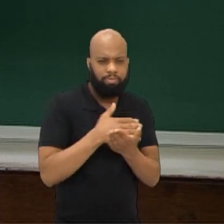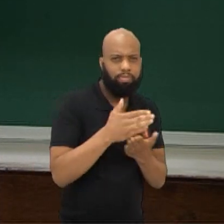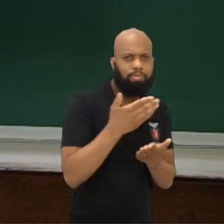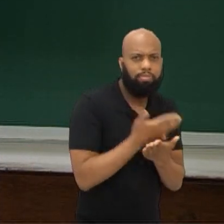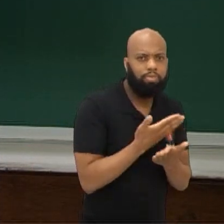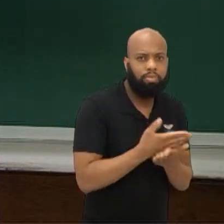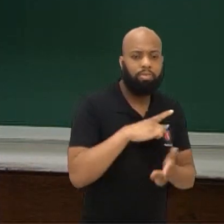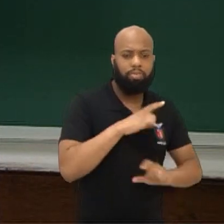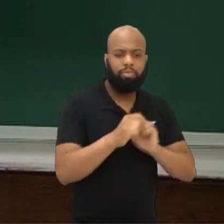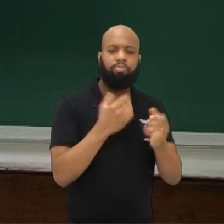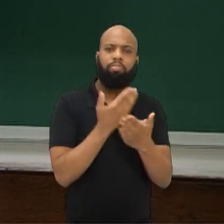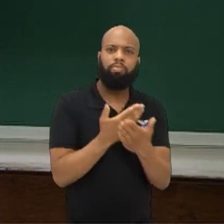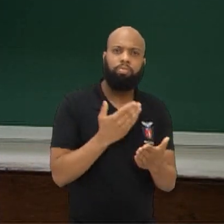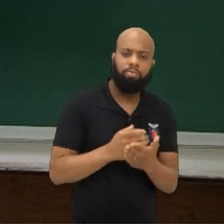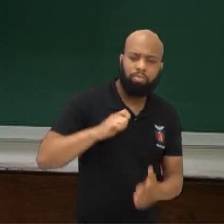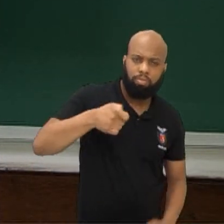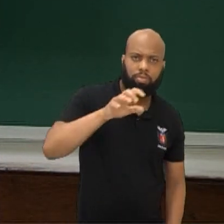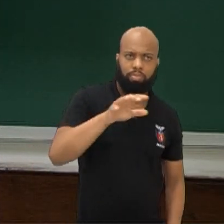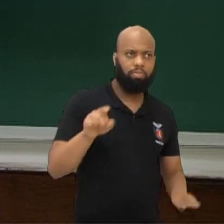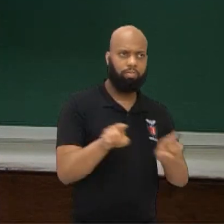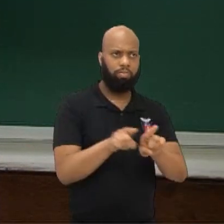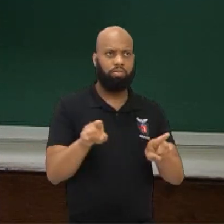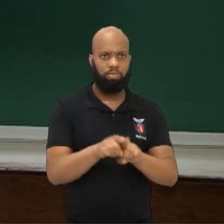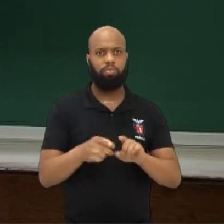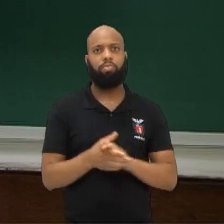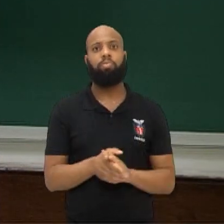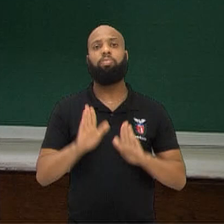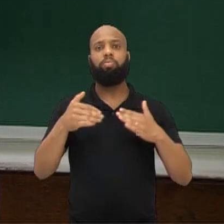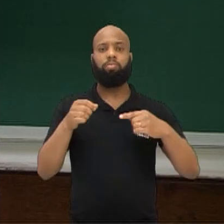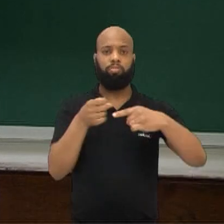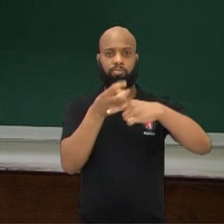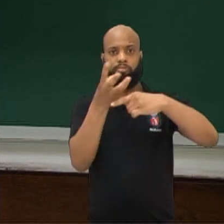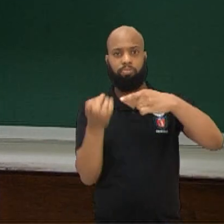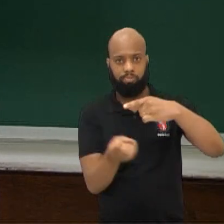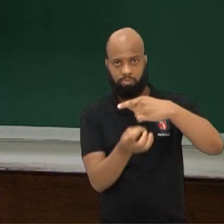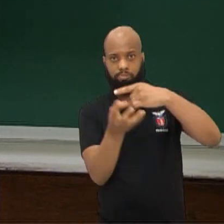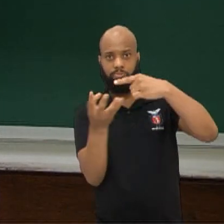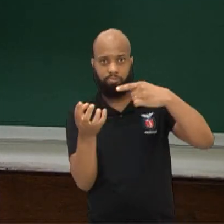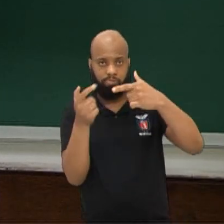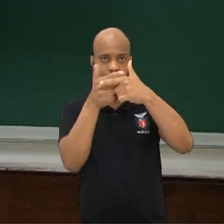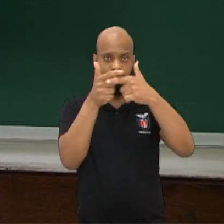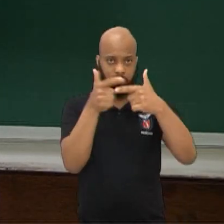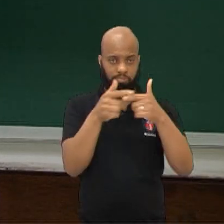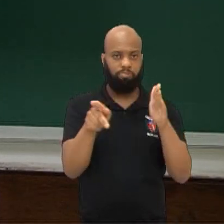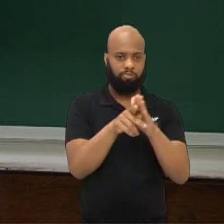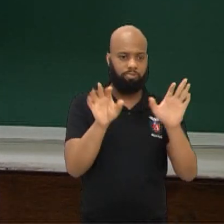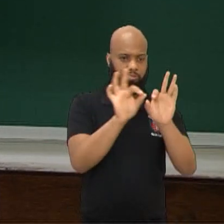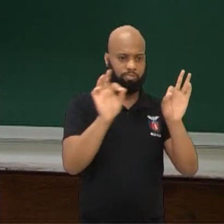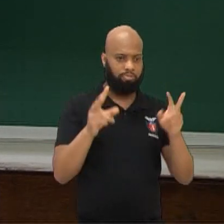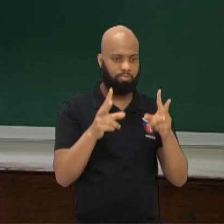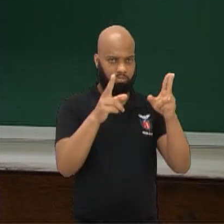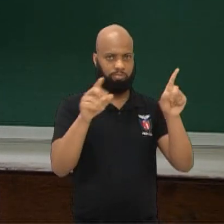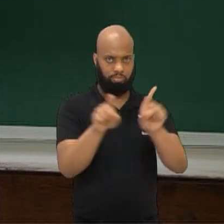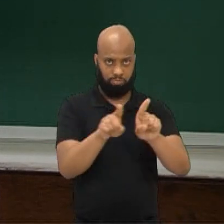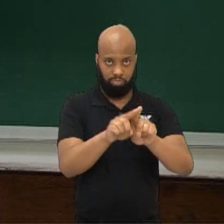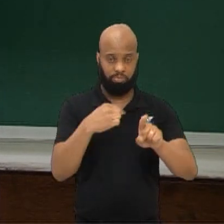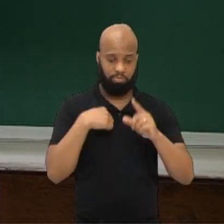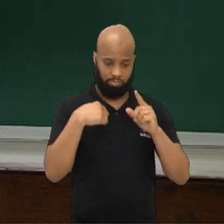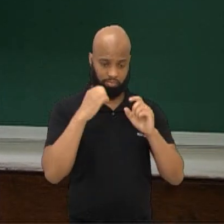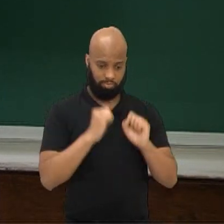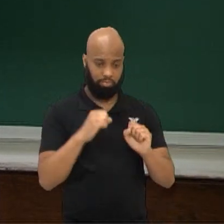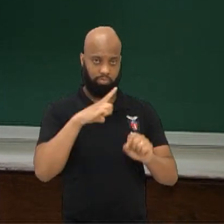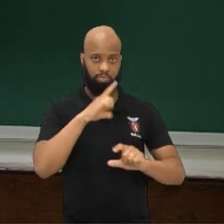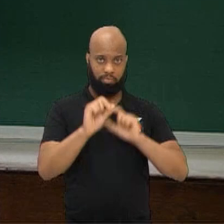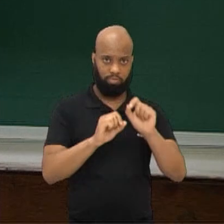a gente tem falado sobre isso, razão e proporção dos segmentos. Então, eu posso